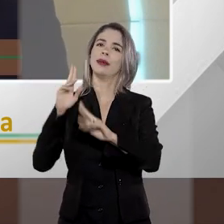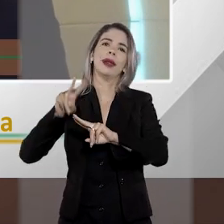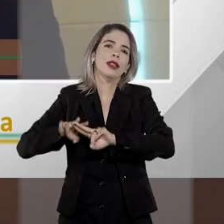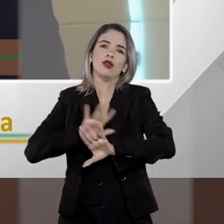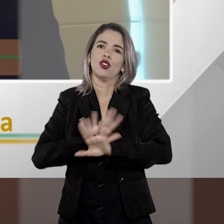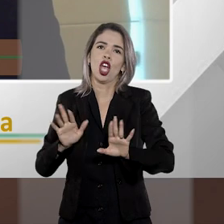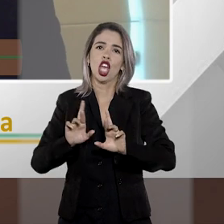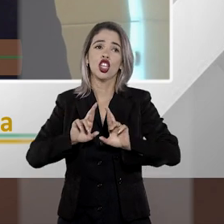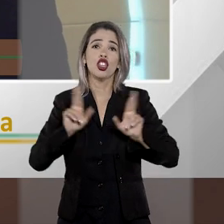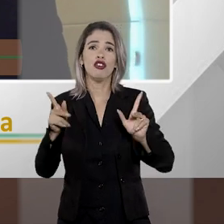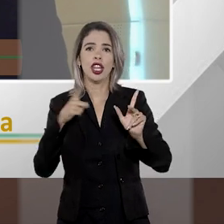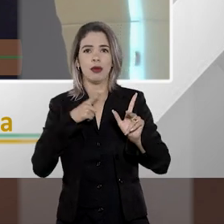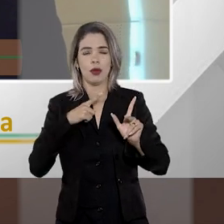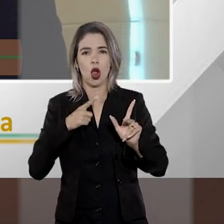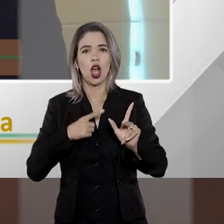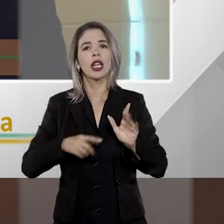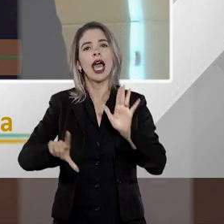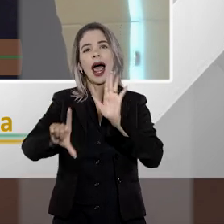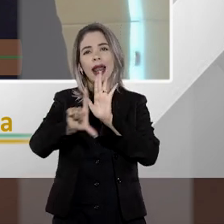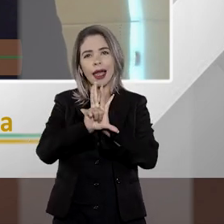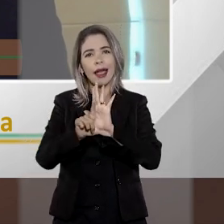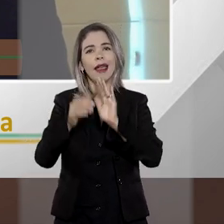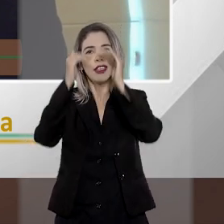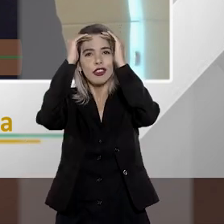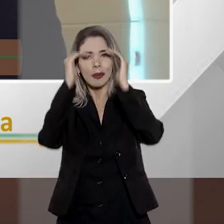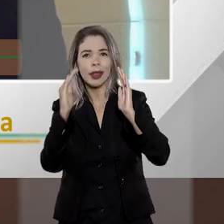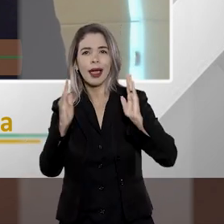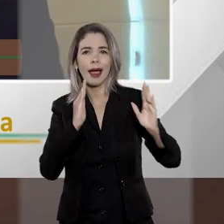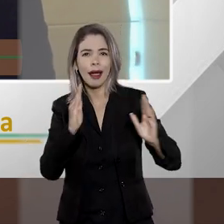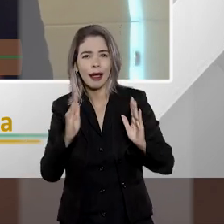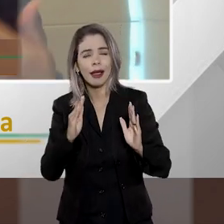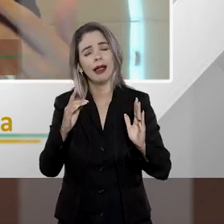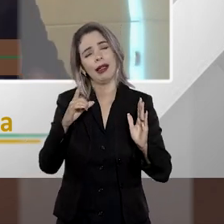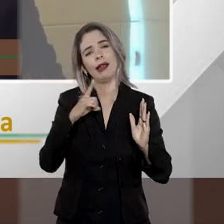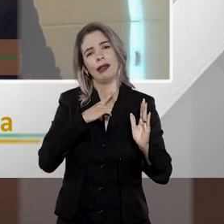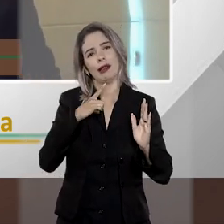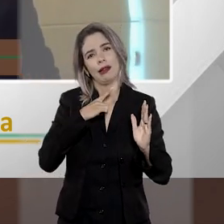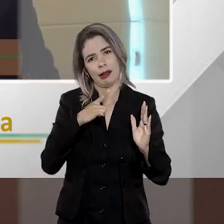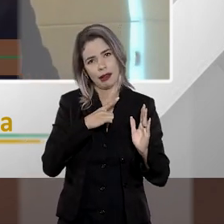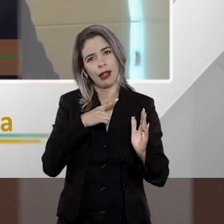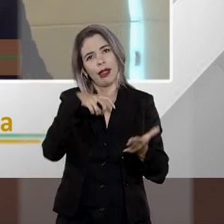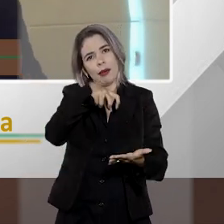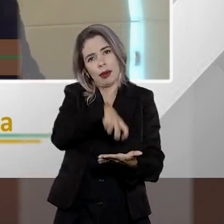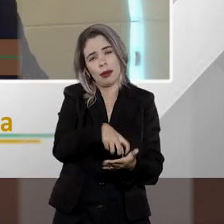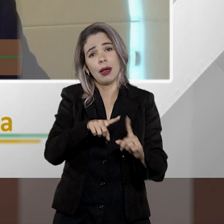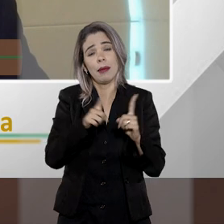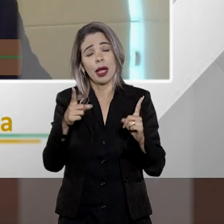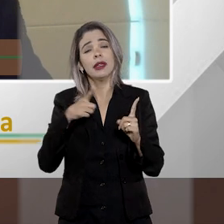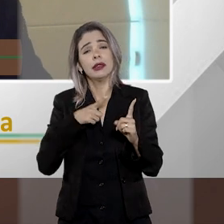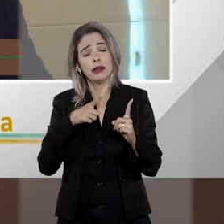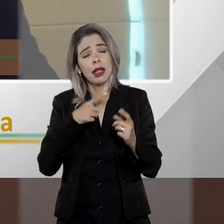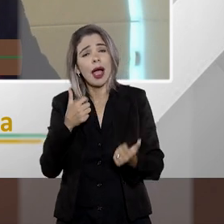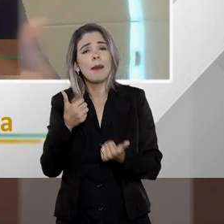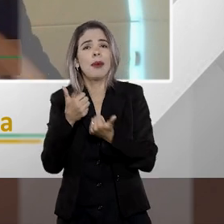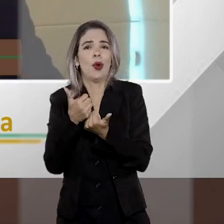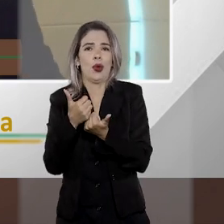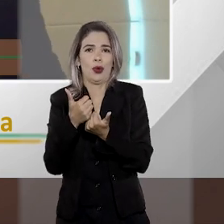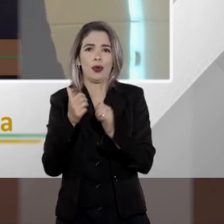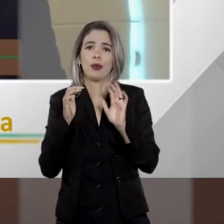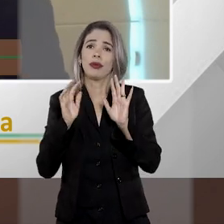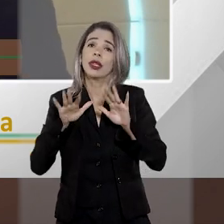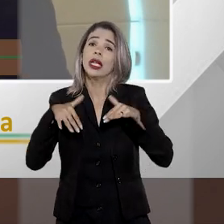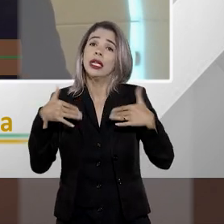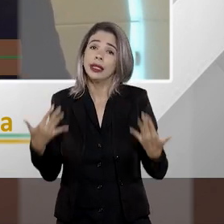domiciliar, diferentemente da Lei de Execuções Penais, que prevê também a prisão domiciliar, mas após o trânsito em julgado. Então, respondendo à sua pergunta,